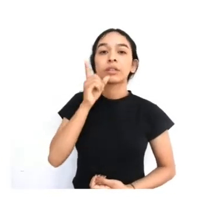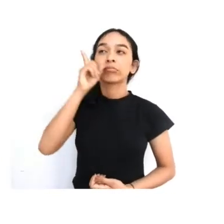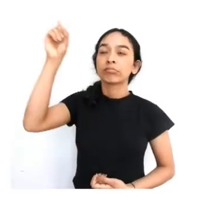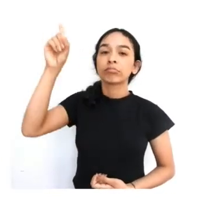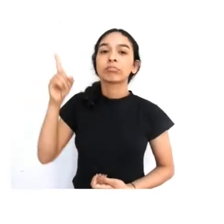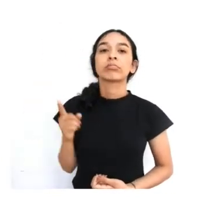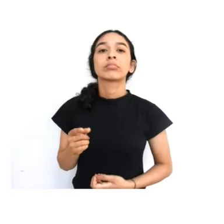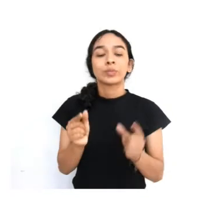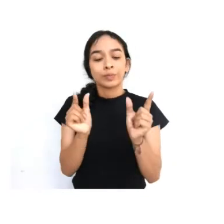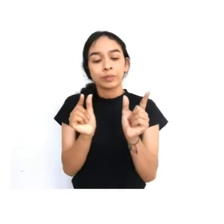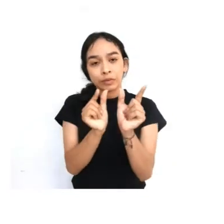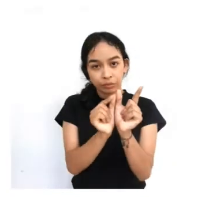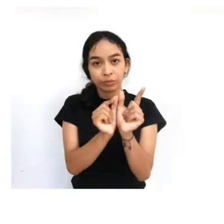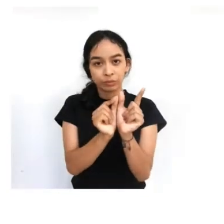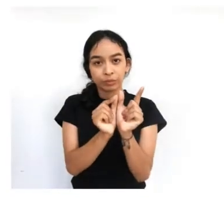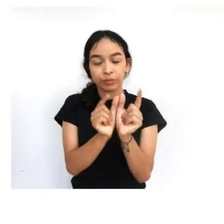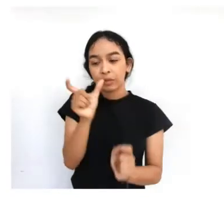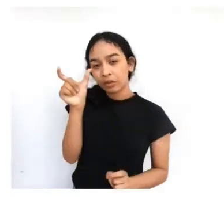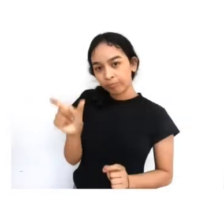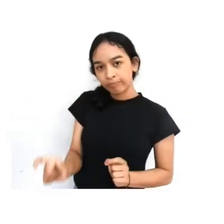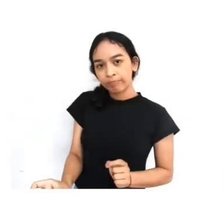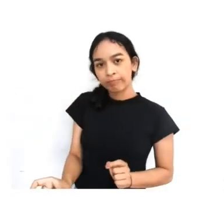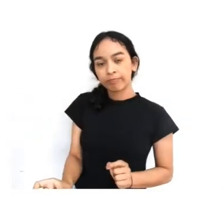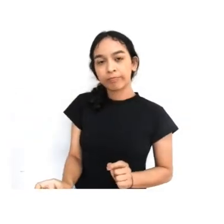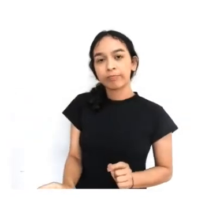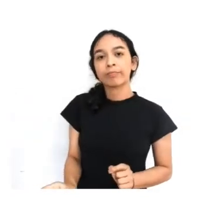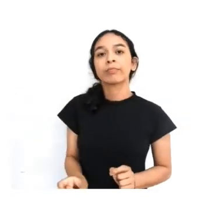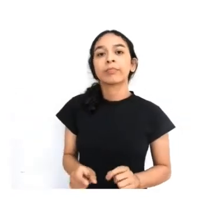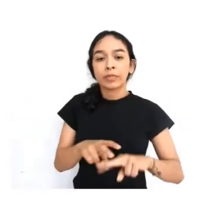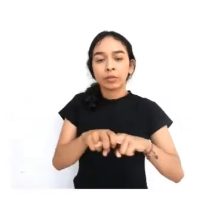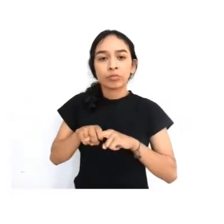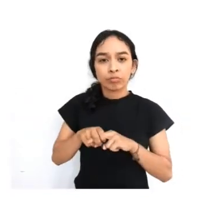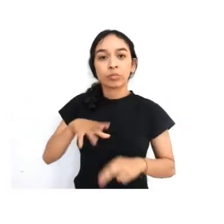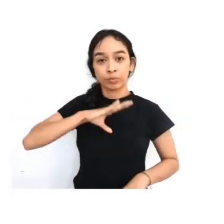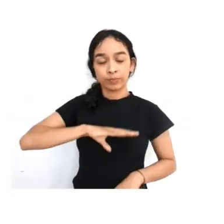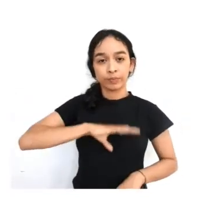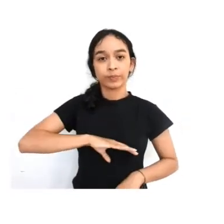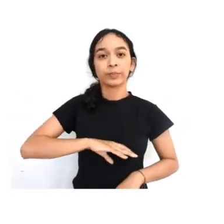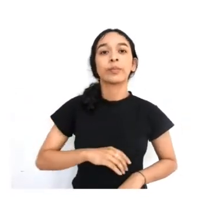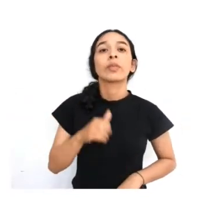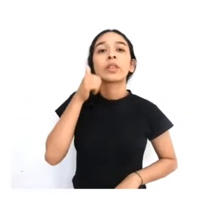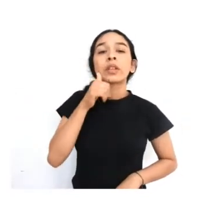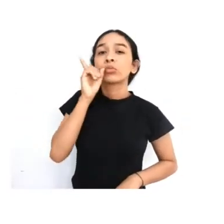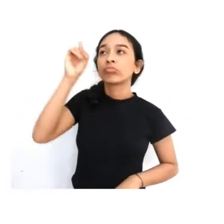por acaso em português a ninfa é um sujeito, deixei aqui em vermelhinho, vou explicar já por